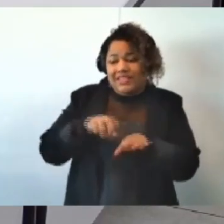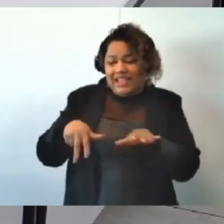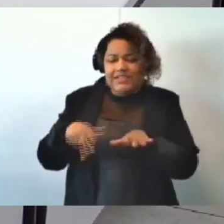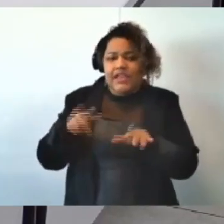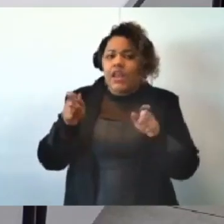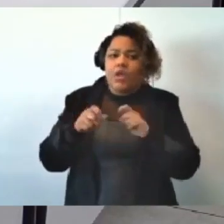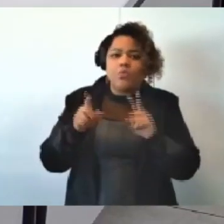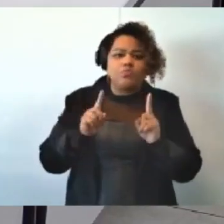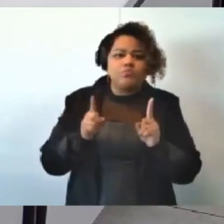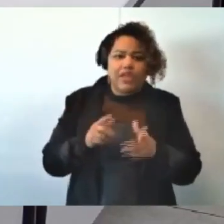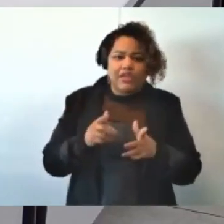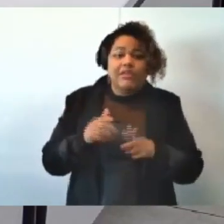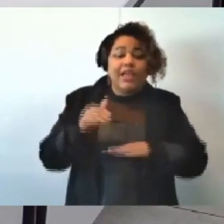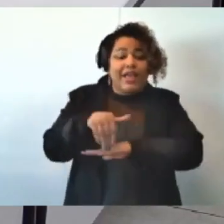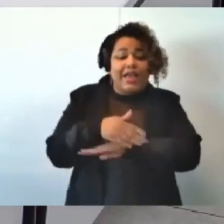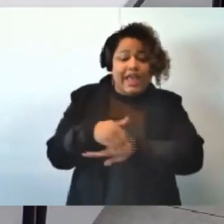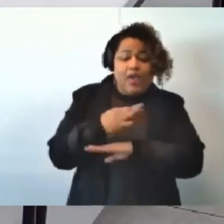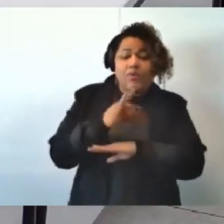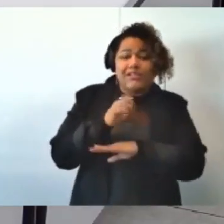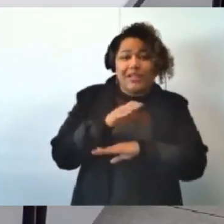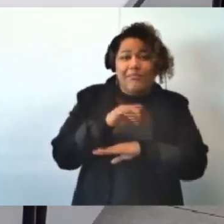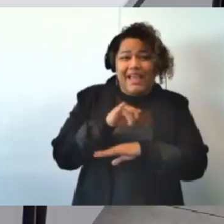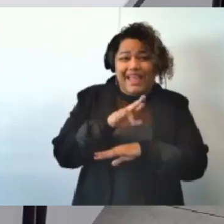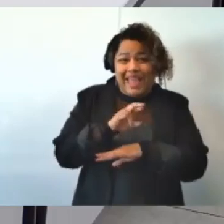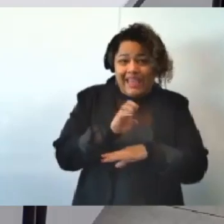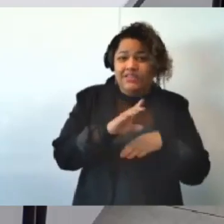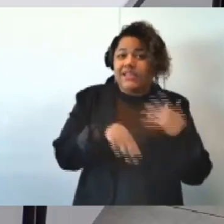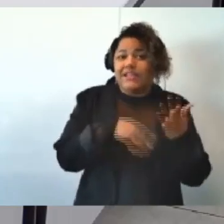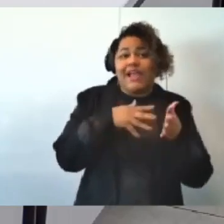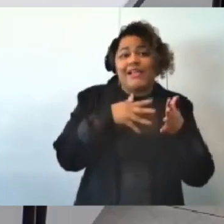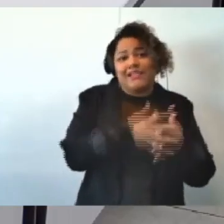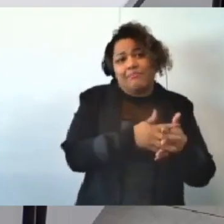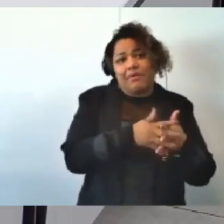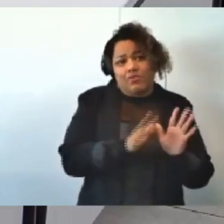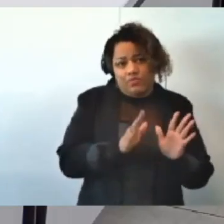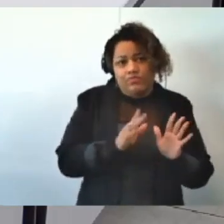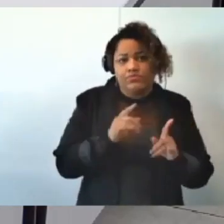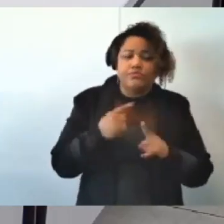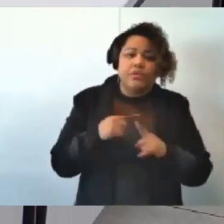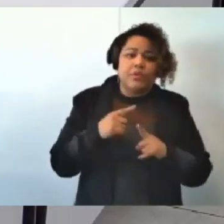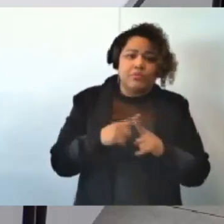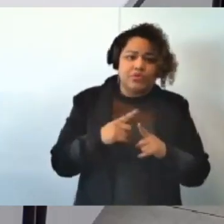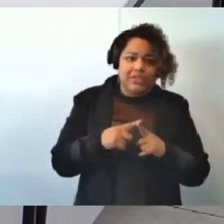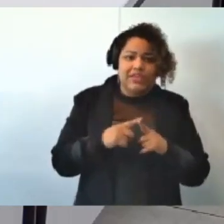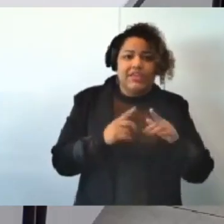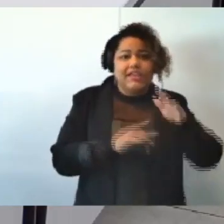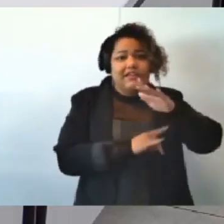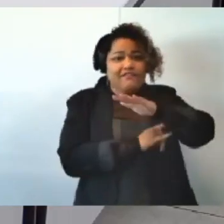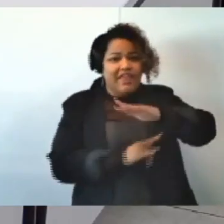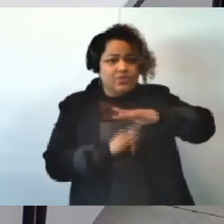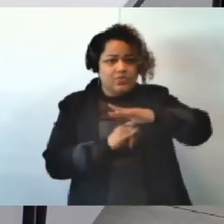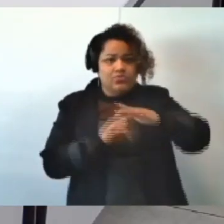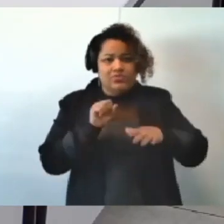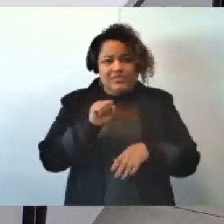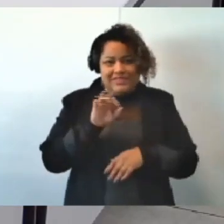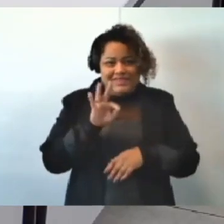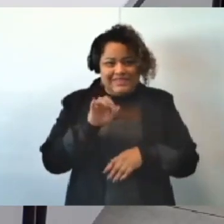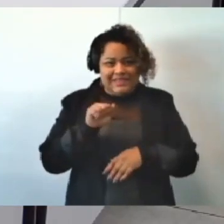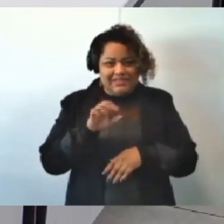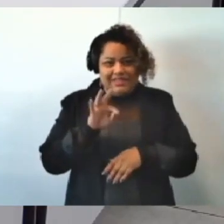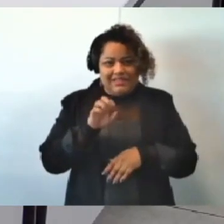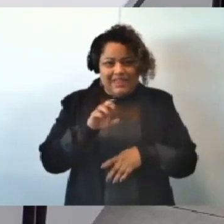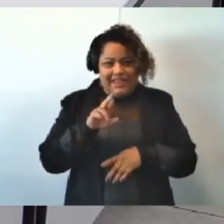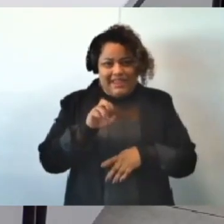porque você passa o viaduto de Santa Teresa, a sua primeira esquerda já é a Rua Tabaiares. Ela sai na Rua